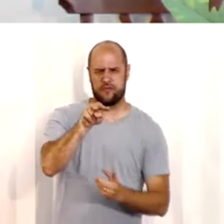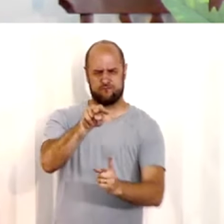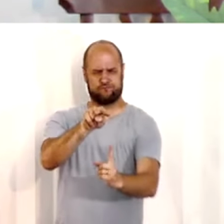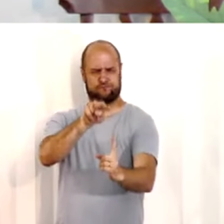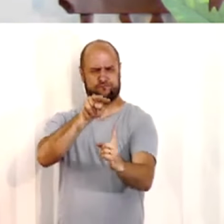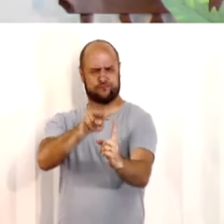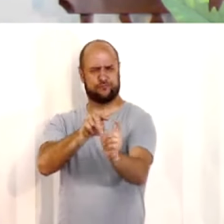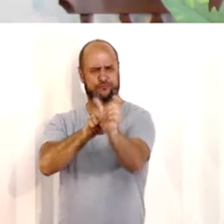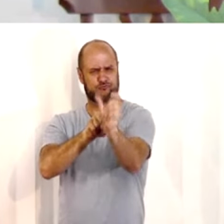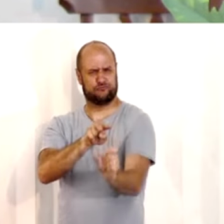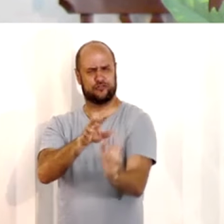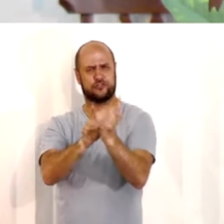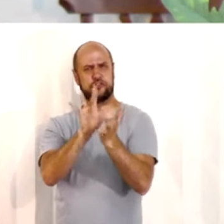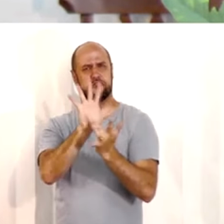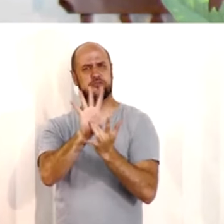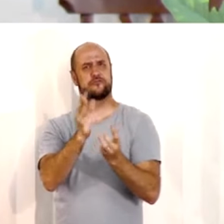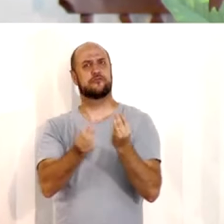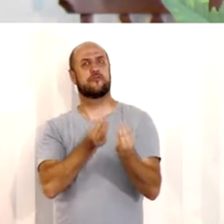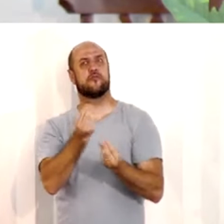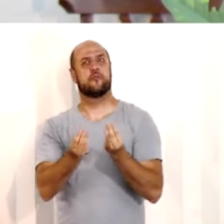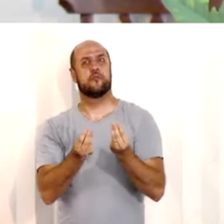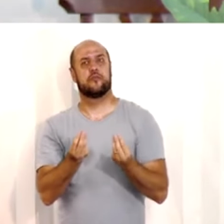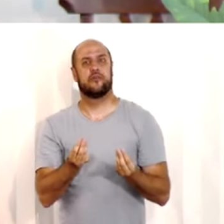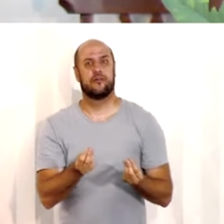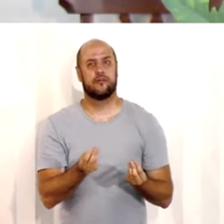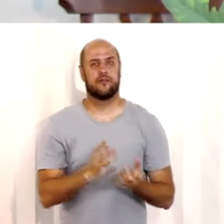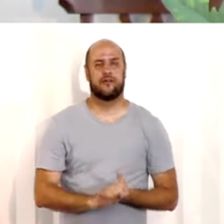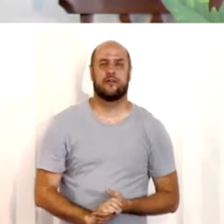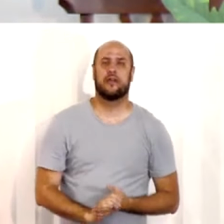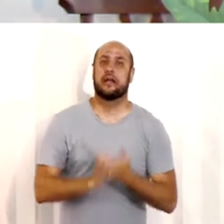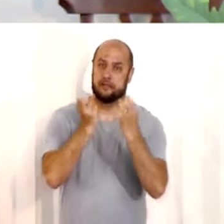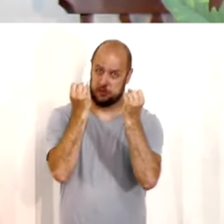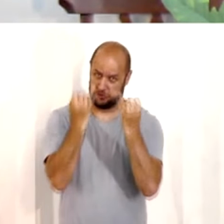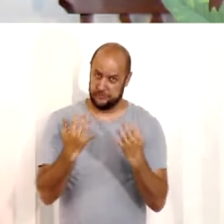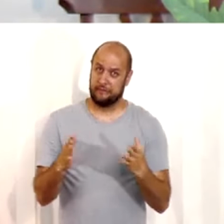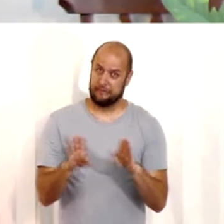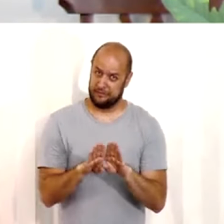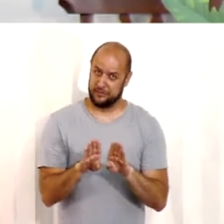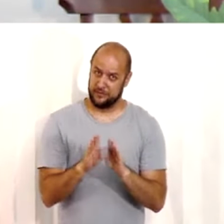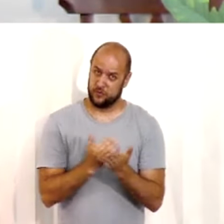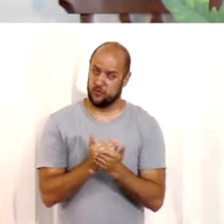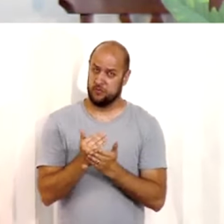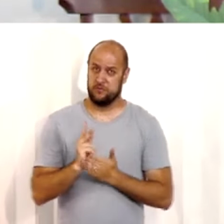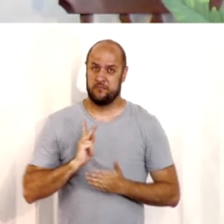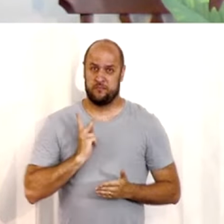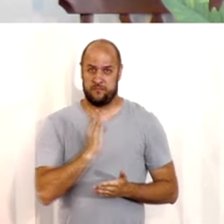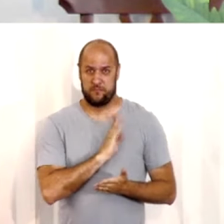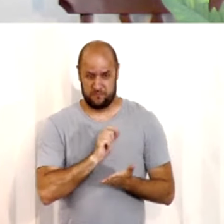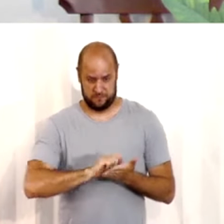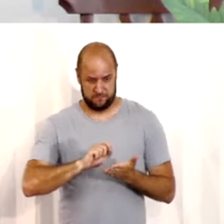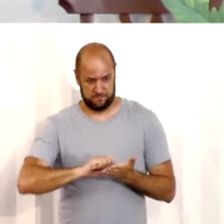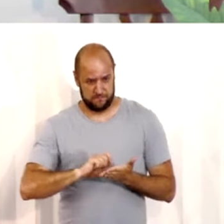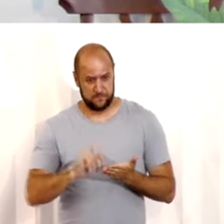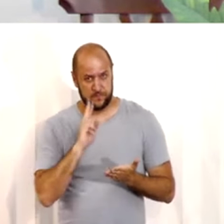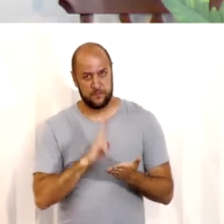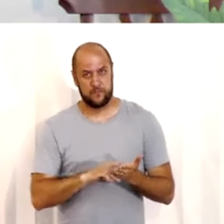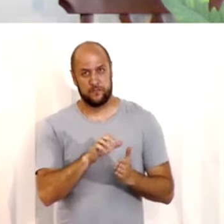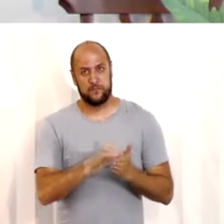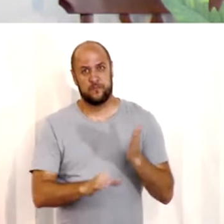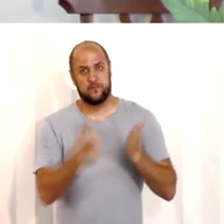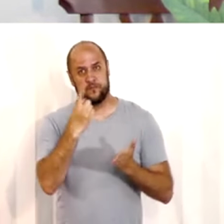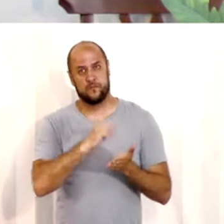para Jesus? E de novo, como a Bíblia se explica, no comecinho da carta aos Hebreus, capítulo 1, versículo